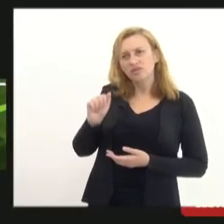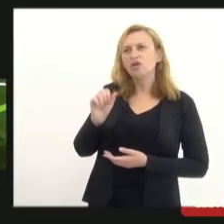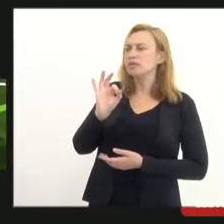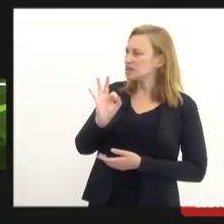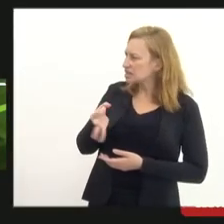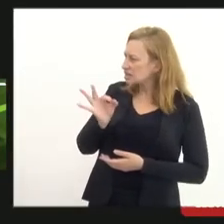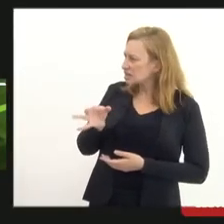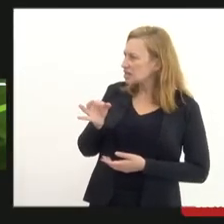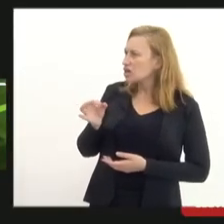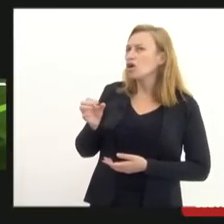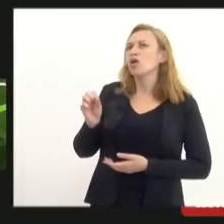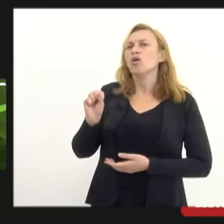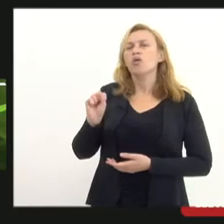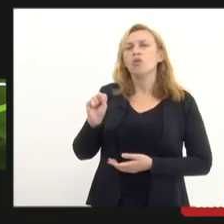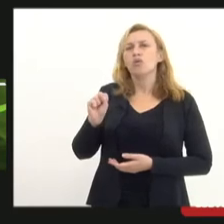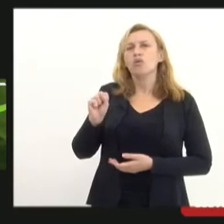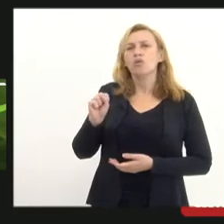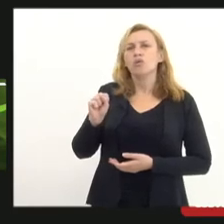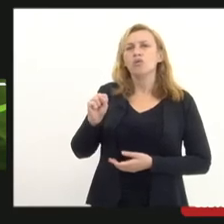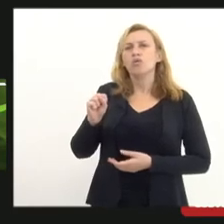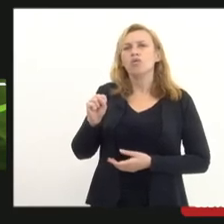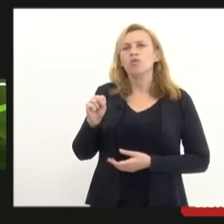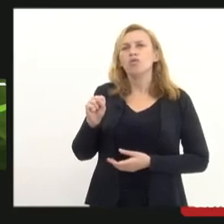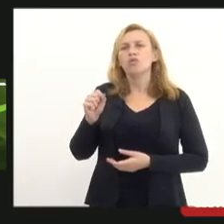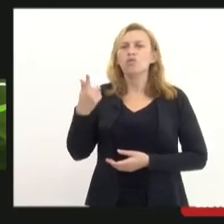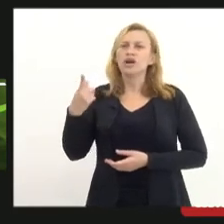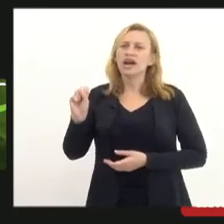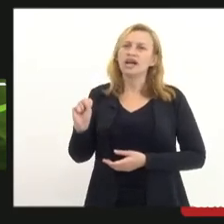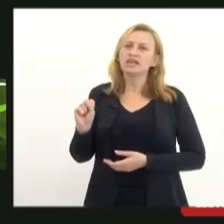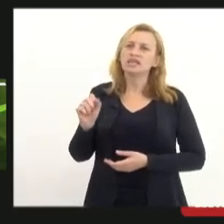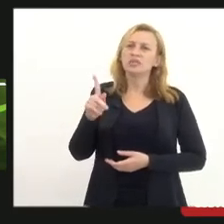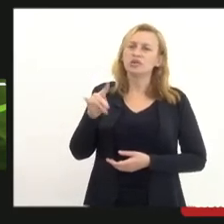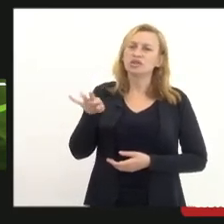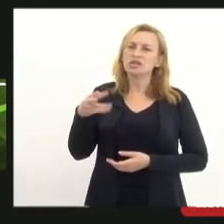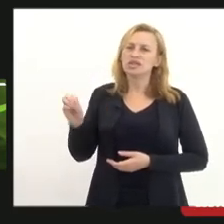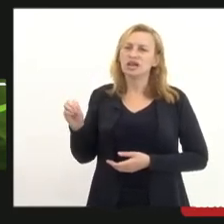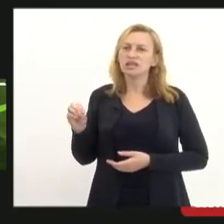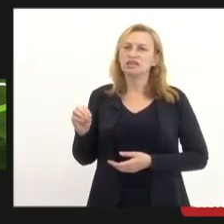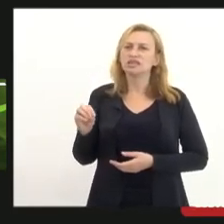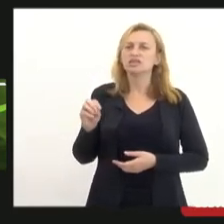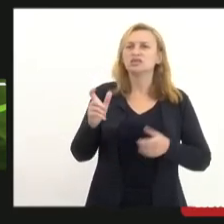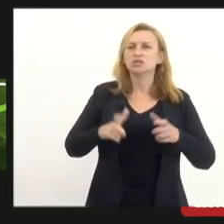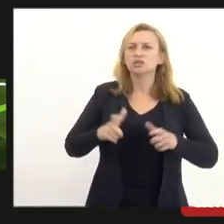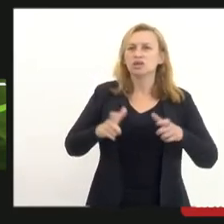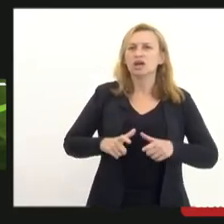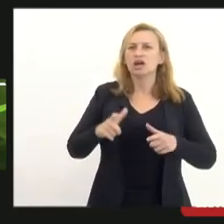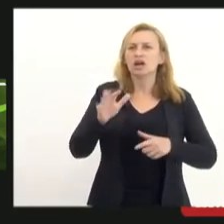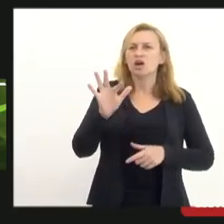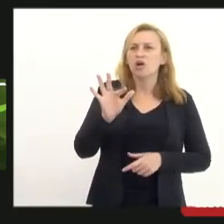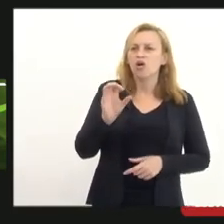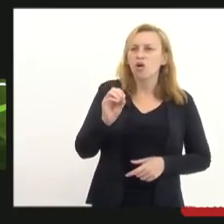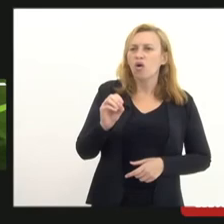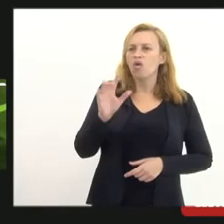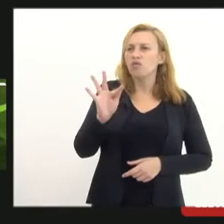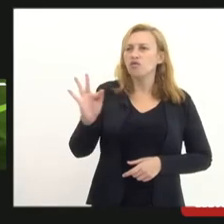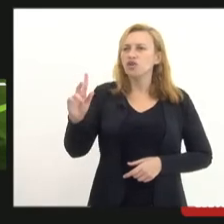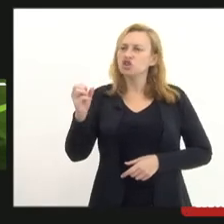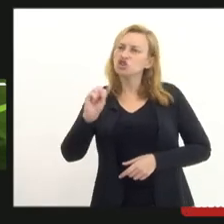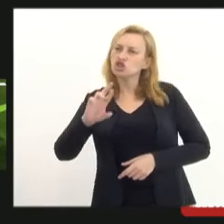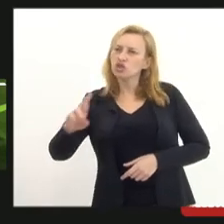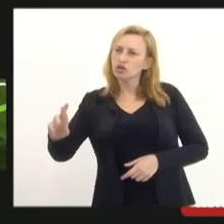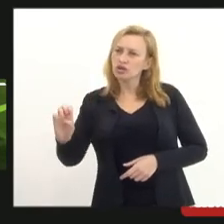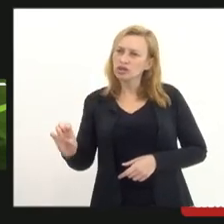Correto, o gás vai ser processado na unidade de offshore, que é no FPSO. Uhum. Aí